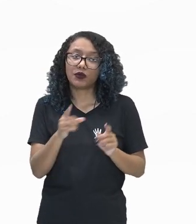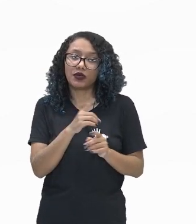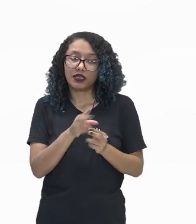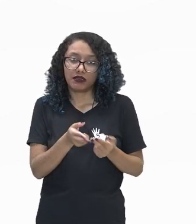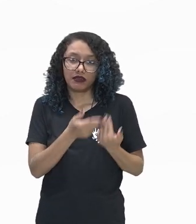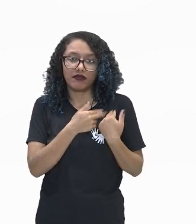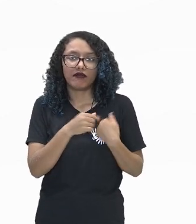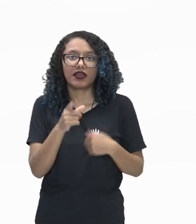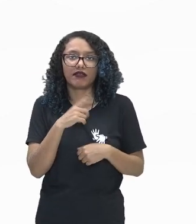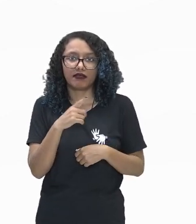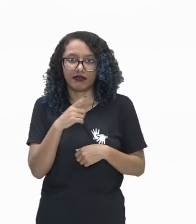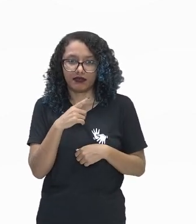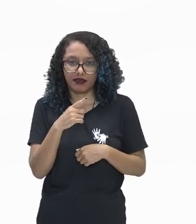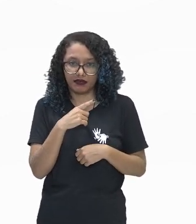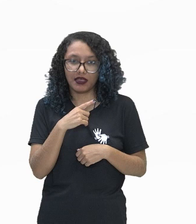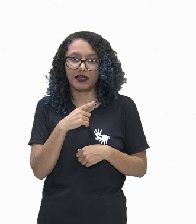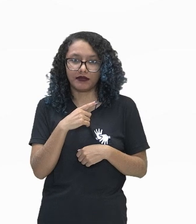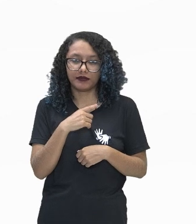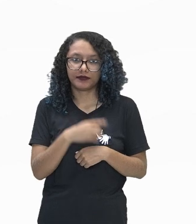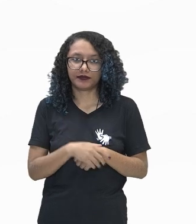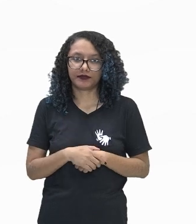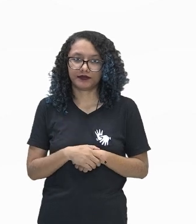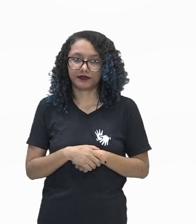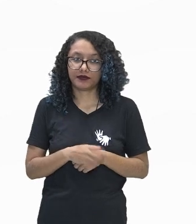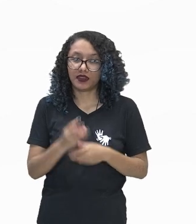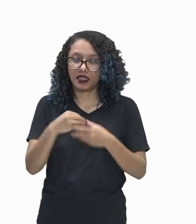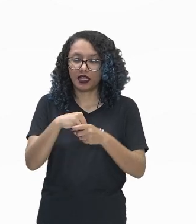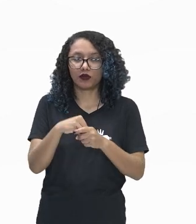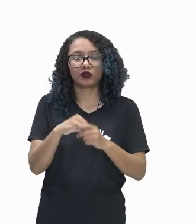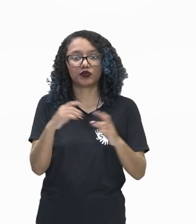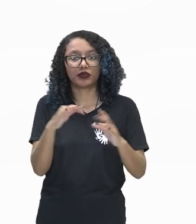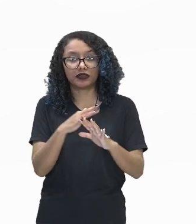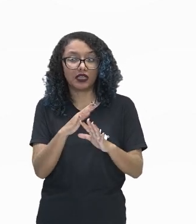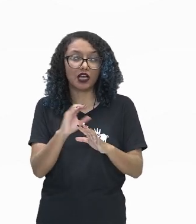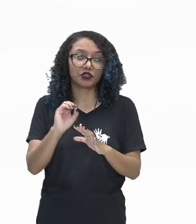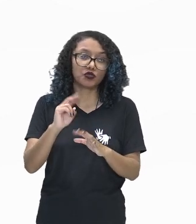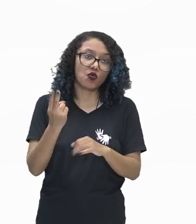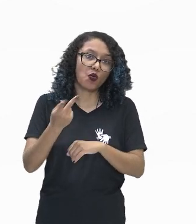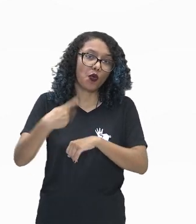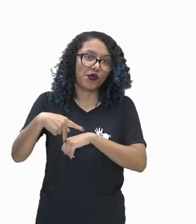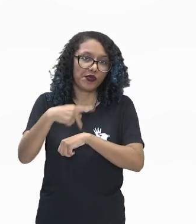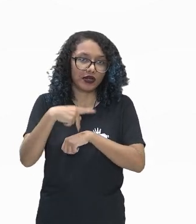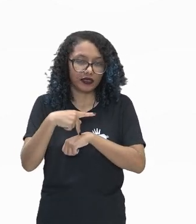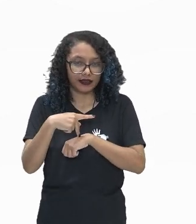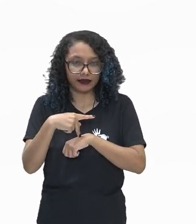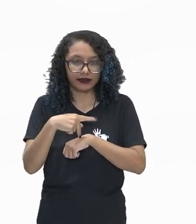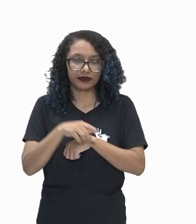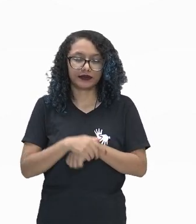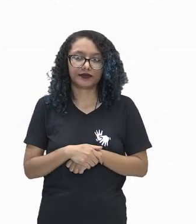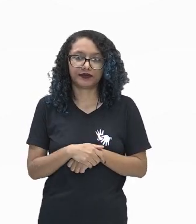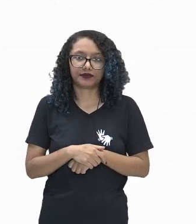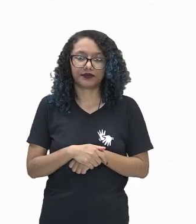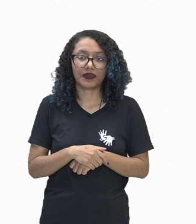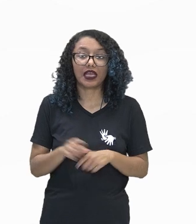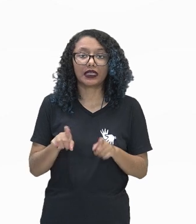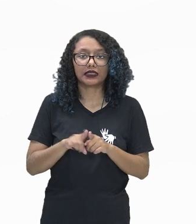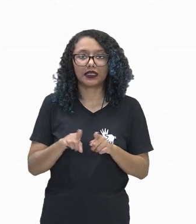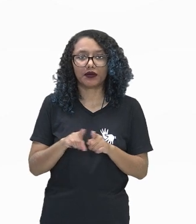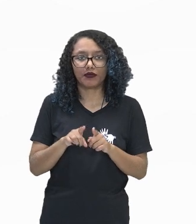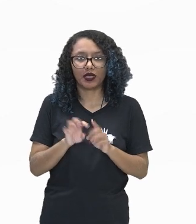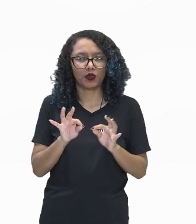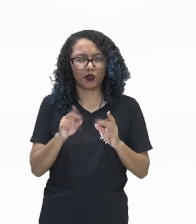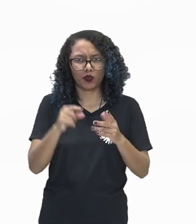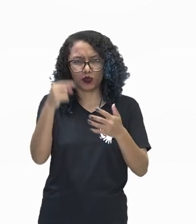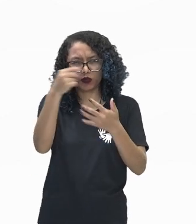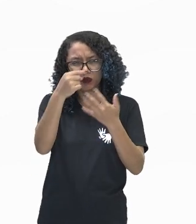ser cidadão de uma cidade, de um país. E claro, tudo isso aí faz parte